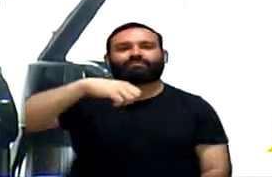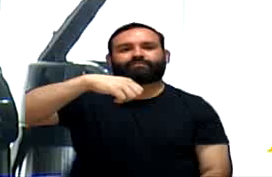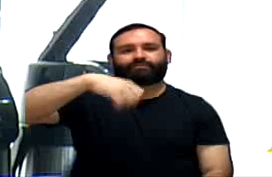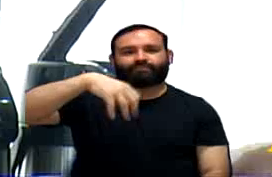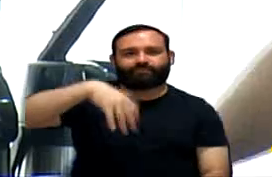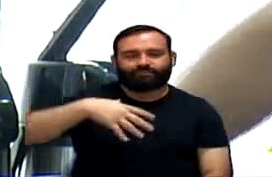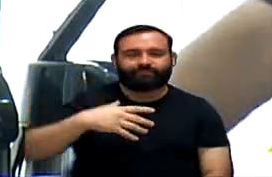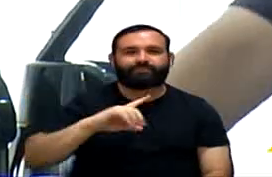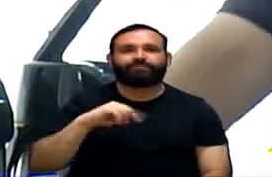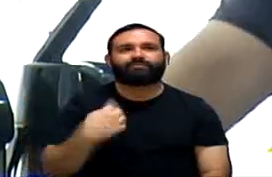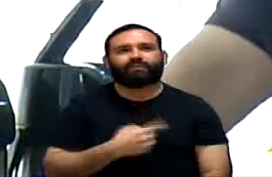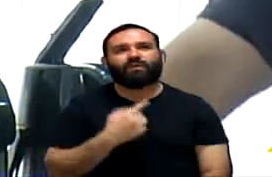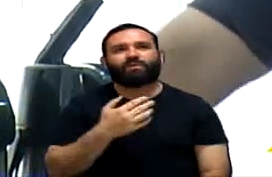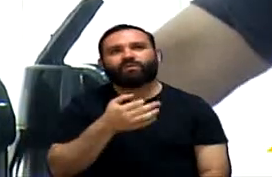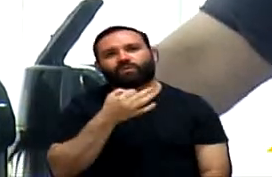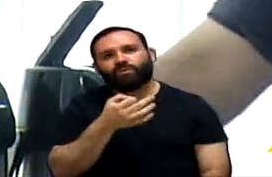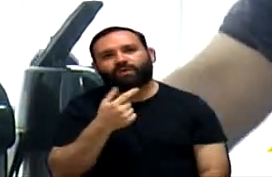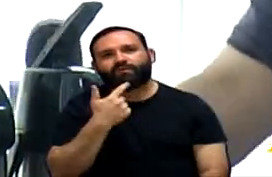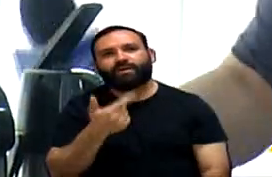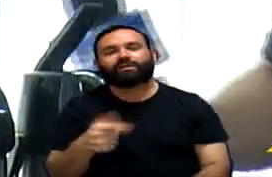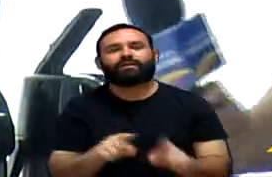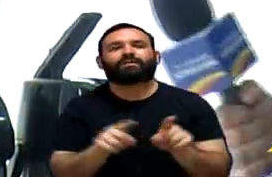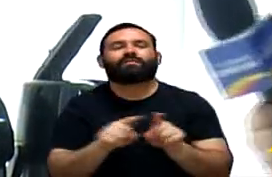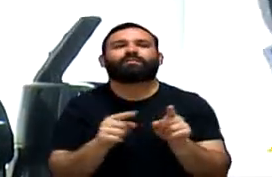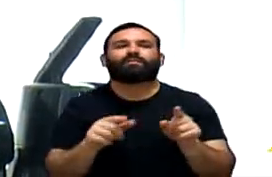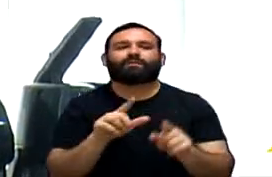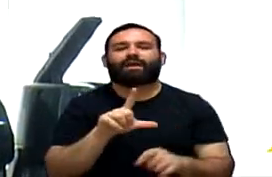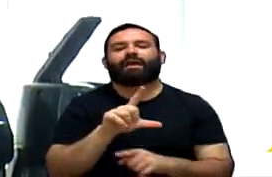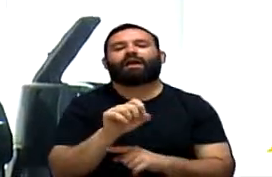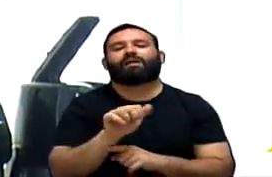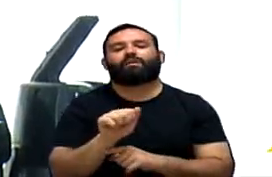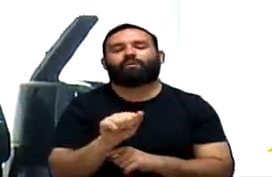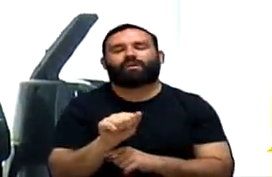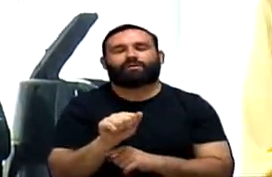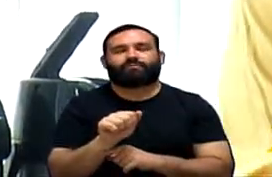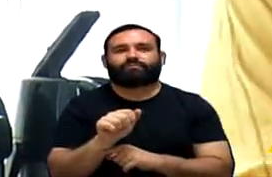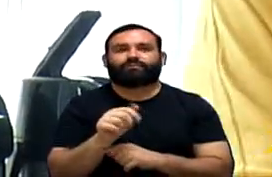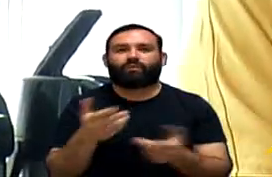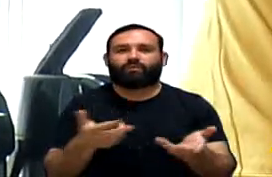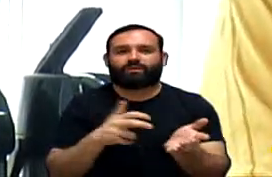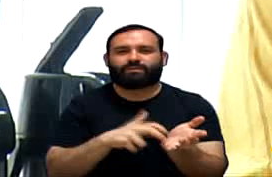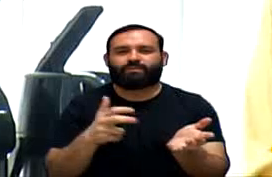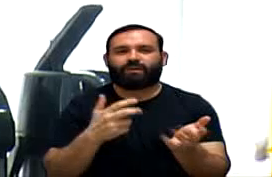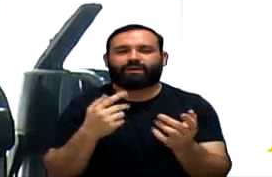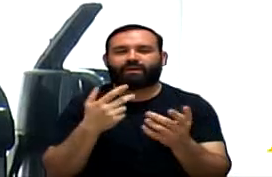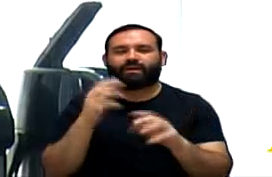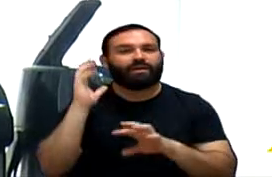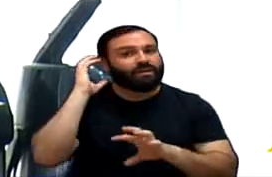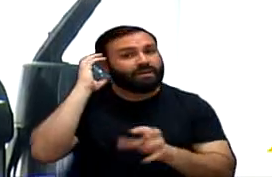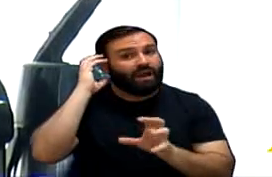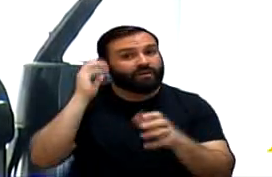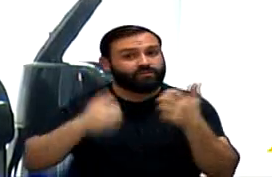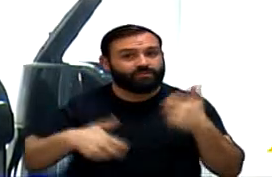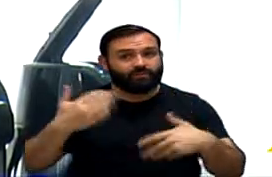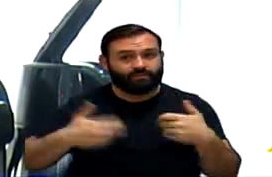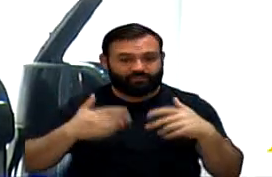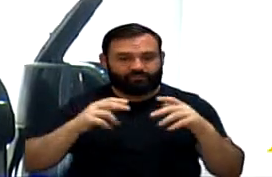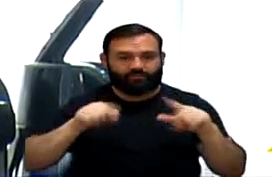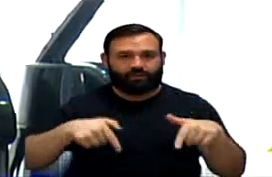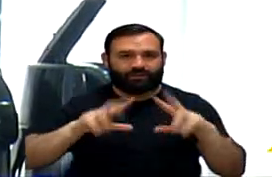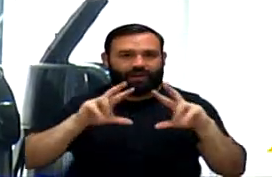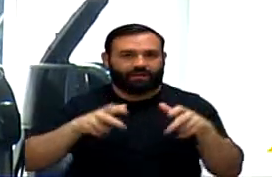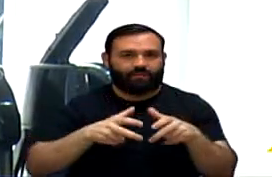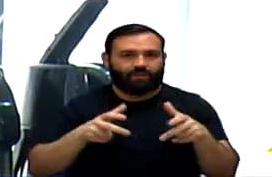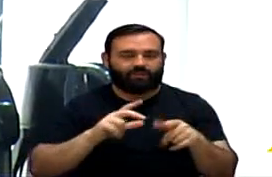ação quando nós comentamos aqui inclusive na loua hoje pela manhã estava falando na rádio da câmara